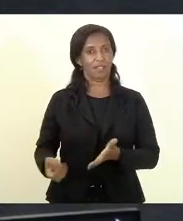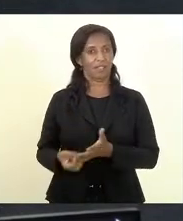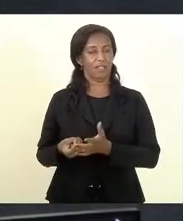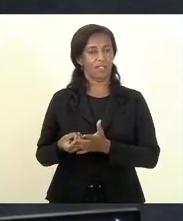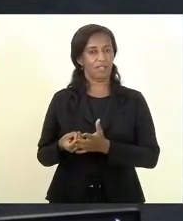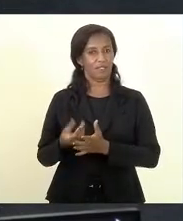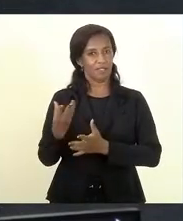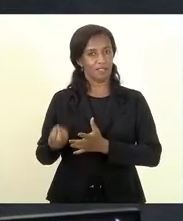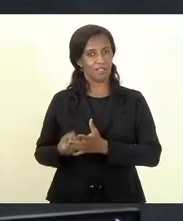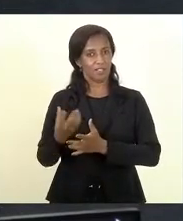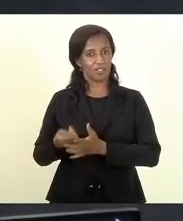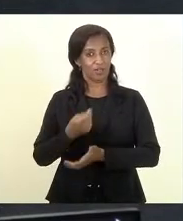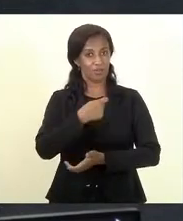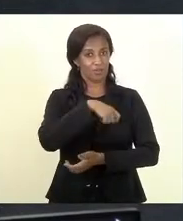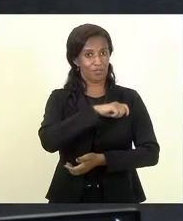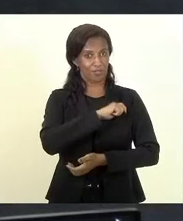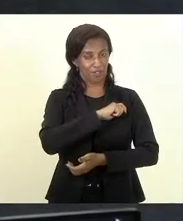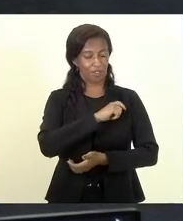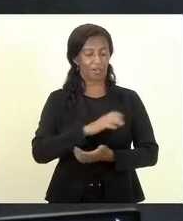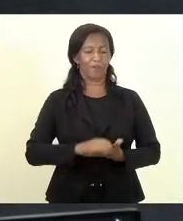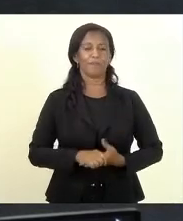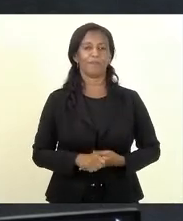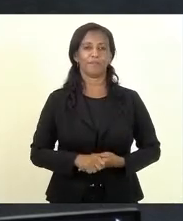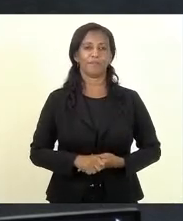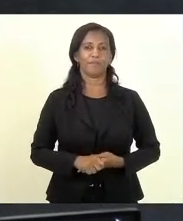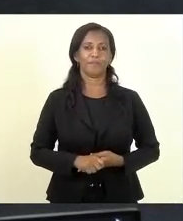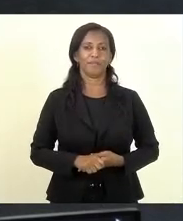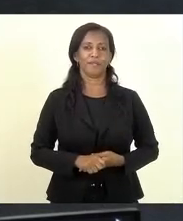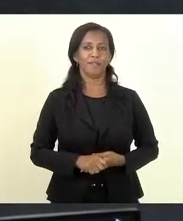fiscal, lá no falciforme.